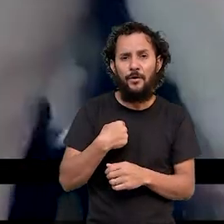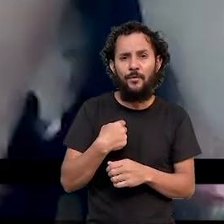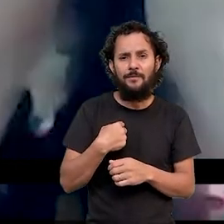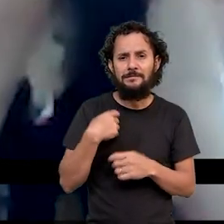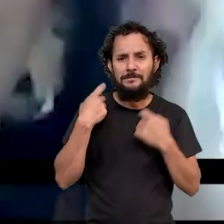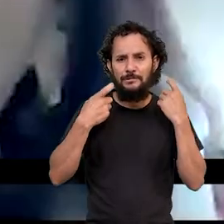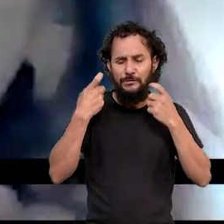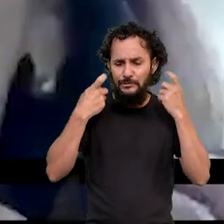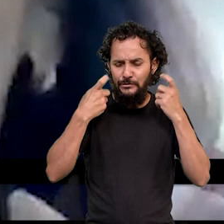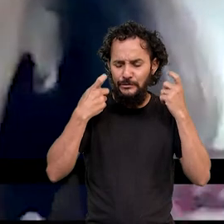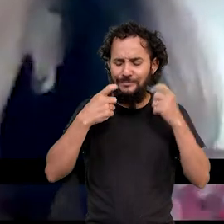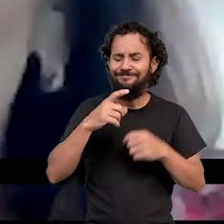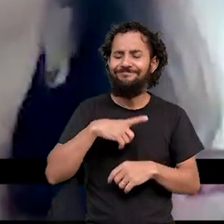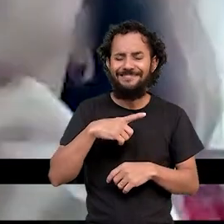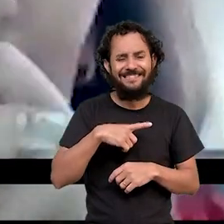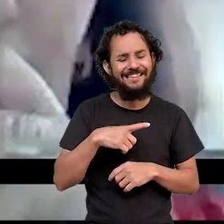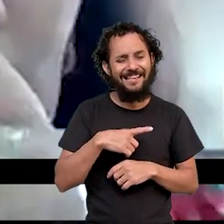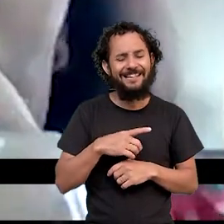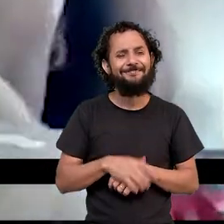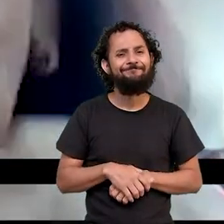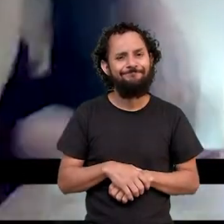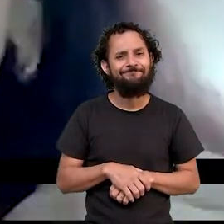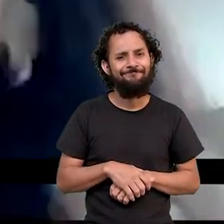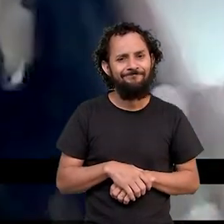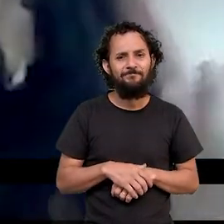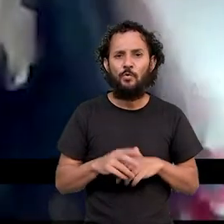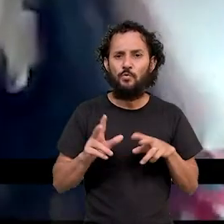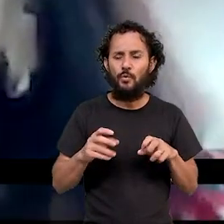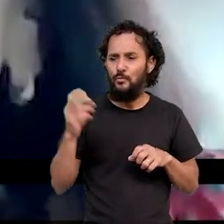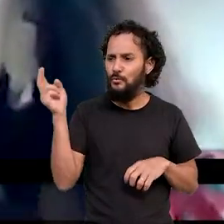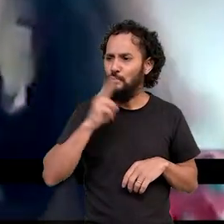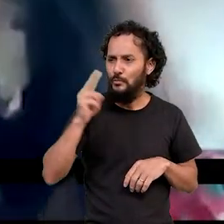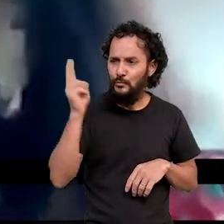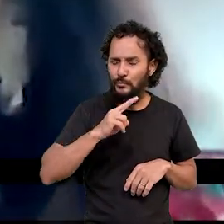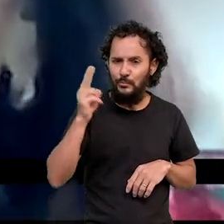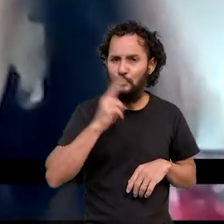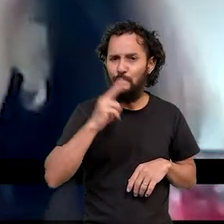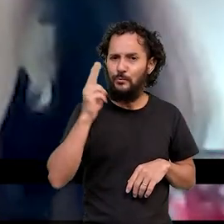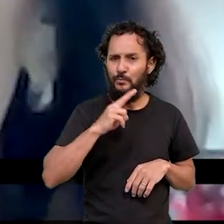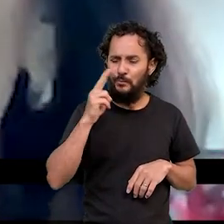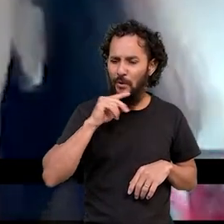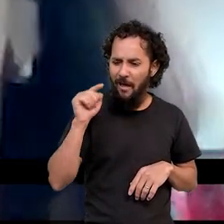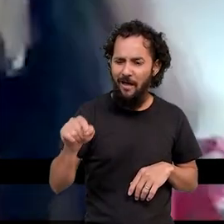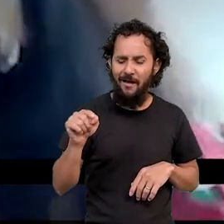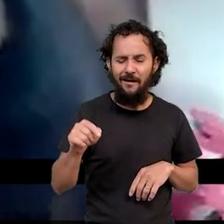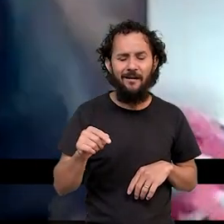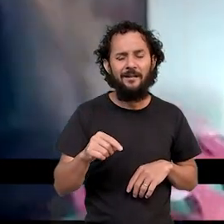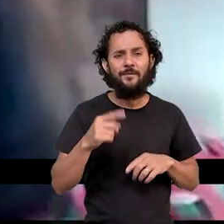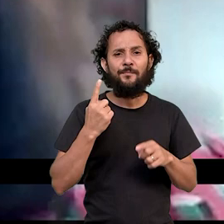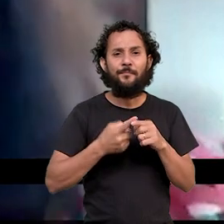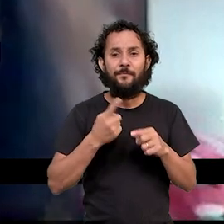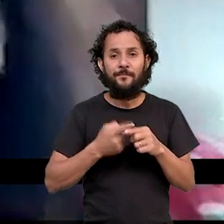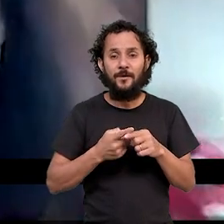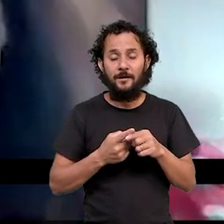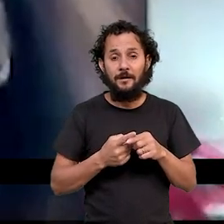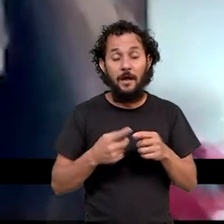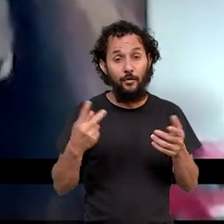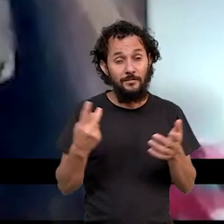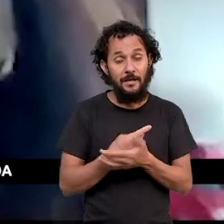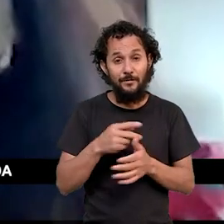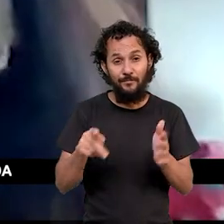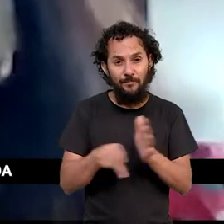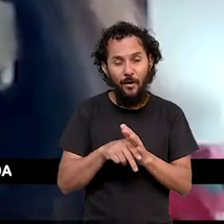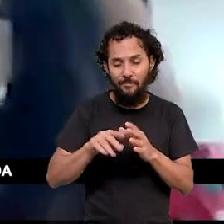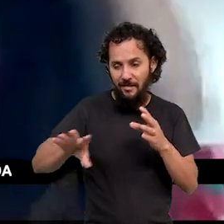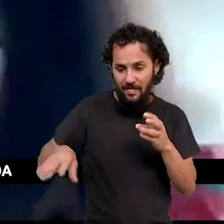fico muito preocupada com essa urgência, muitas vezes até